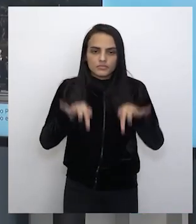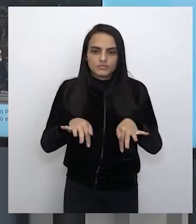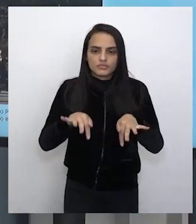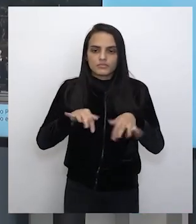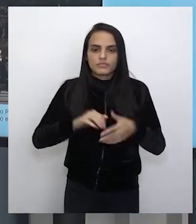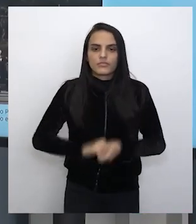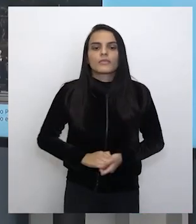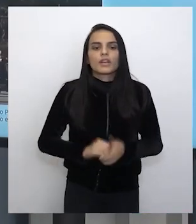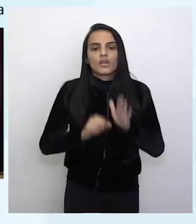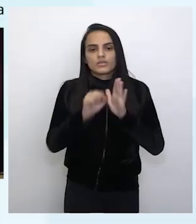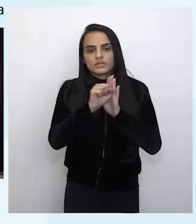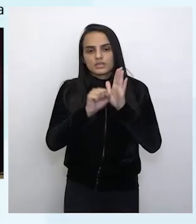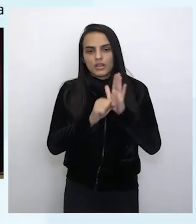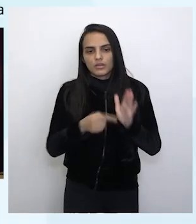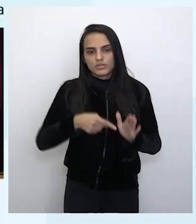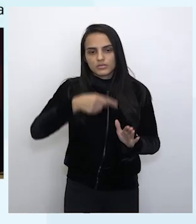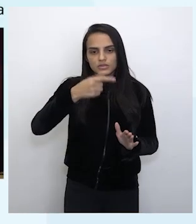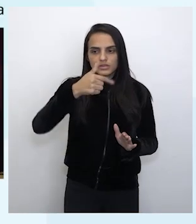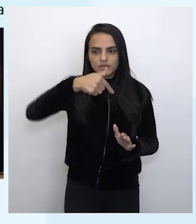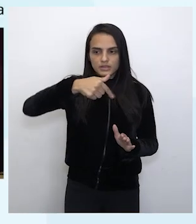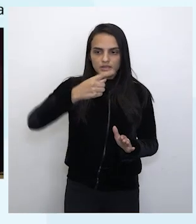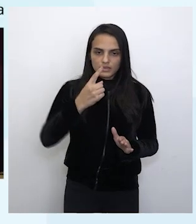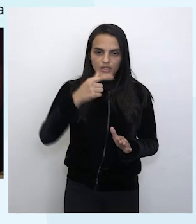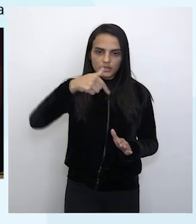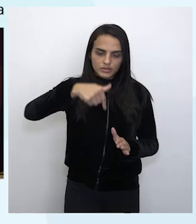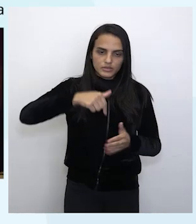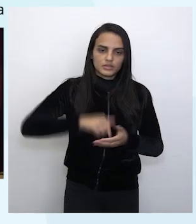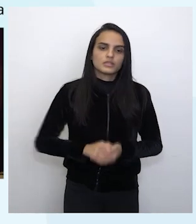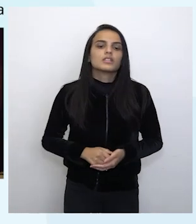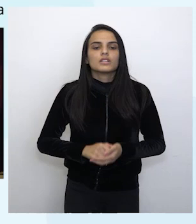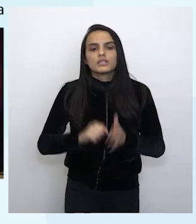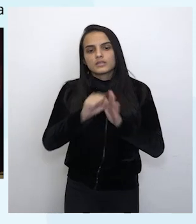entre os séculos 17 e 19, né?